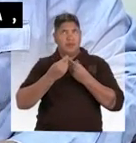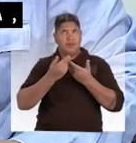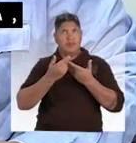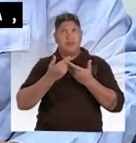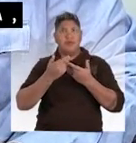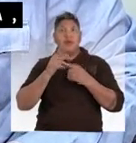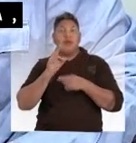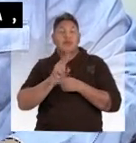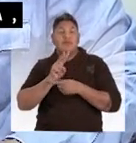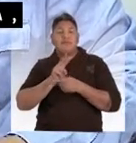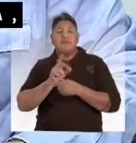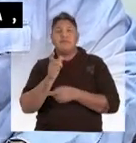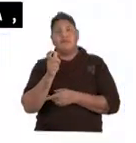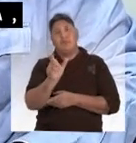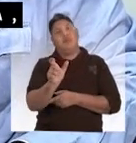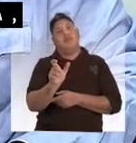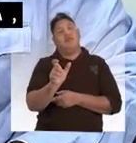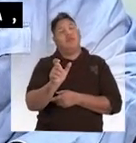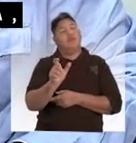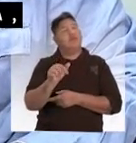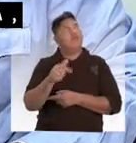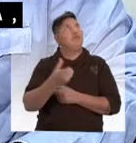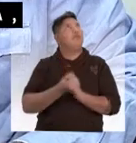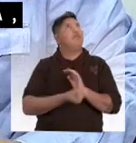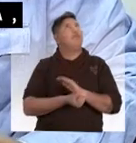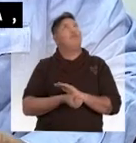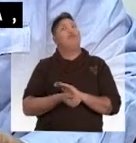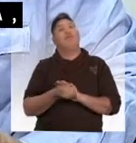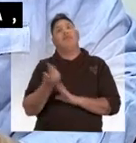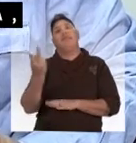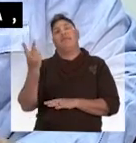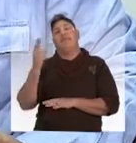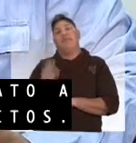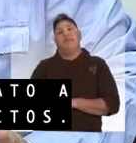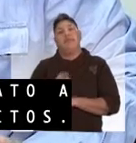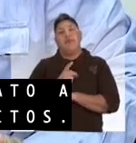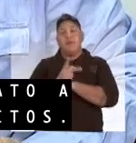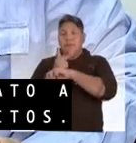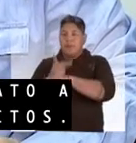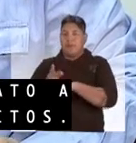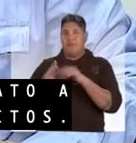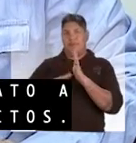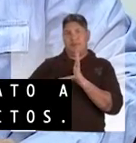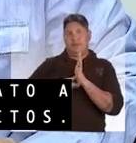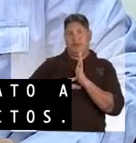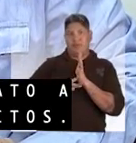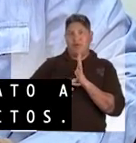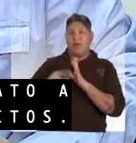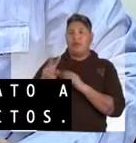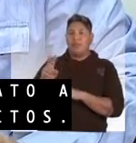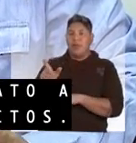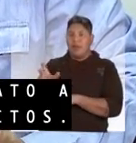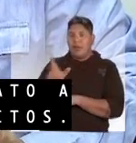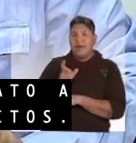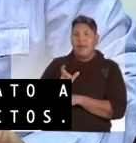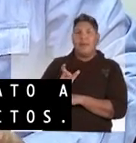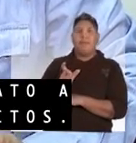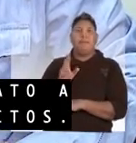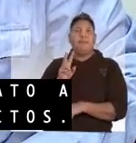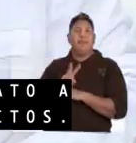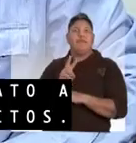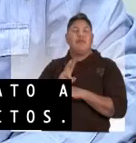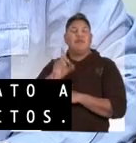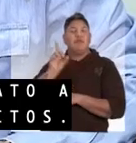questão da defesa, muitas vezes eu busquei no sindicato a defesa dos